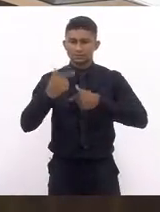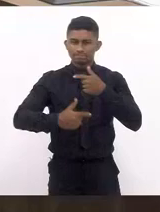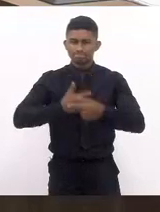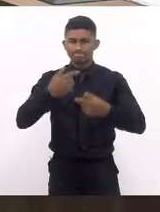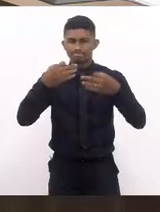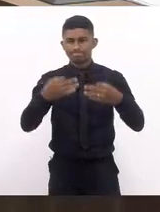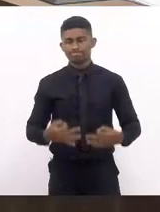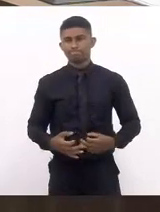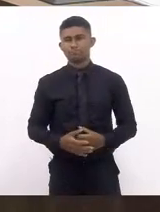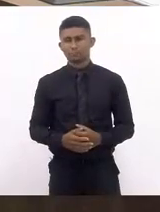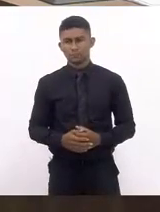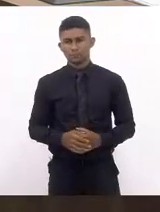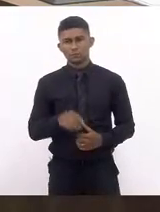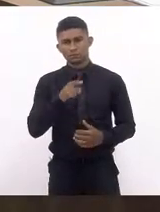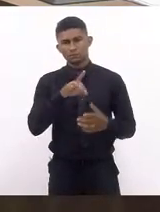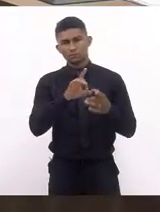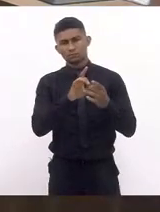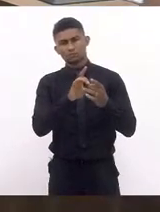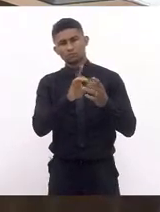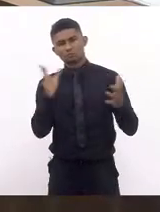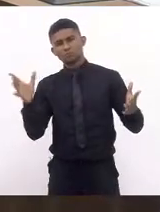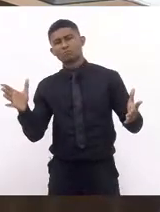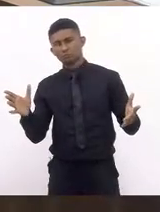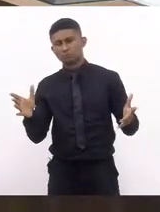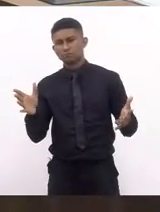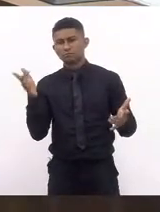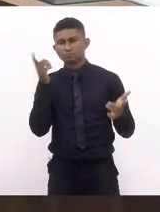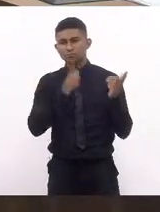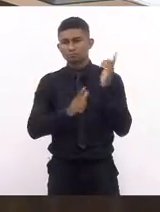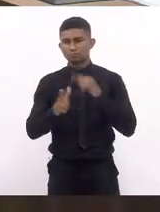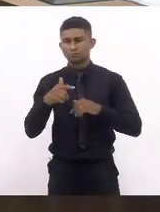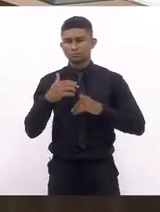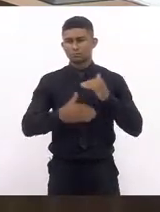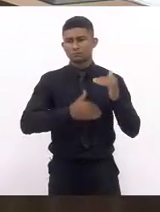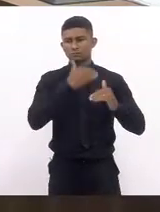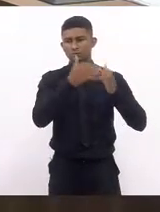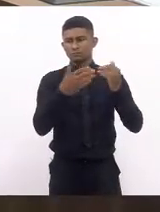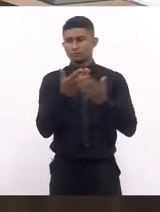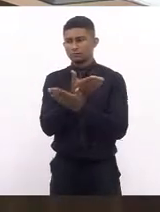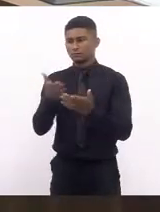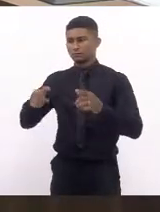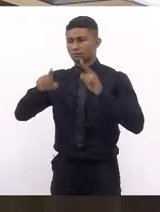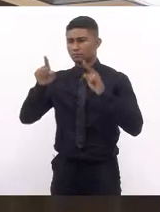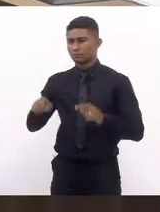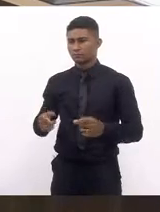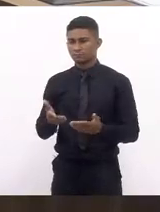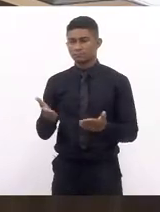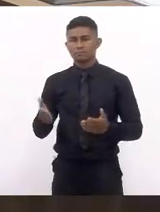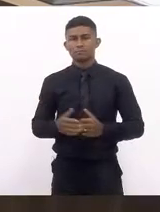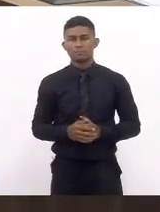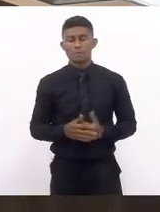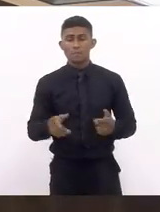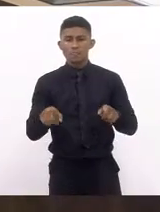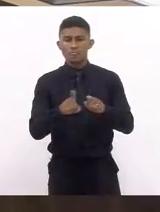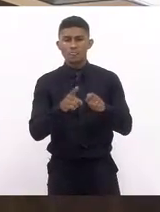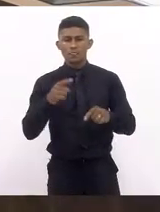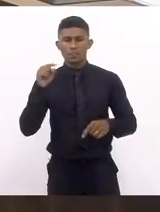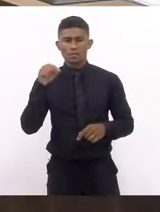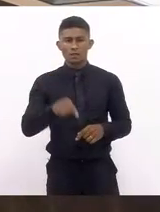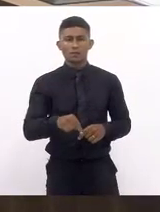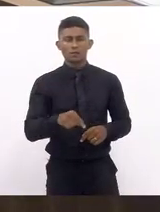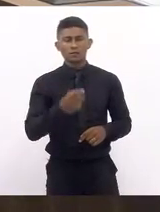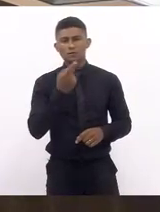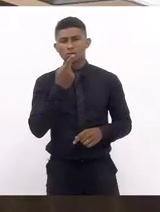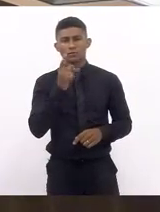pera aí tem pendência que tem para provar os avanços do trabalhador e registo Presidente